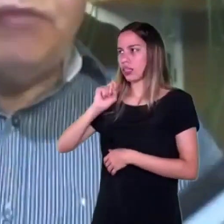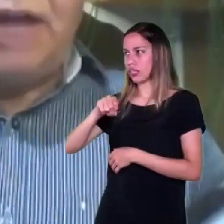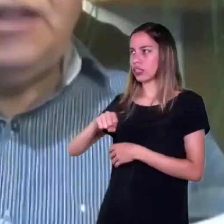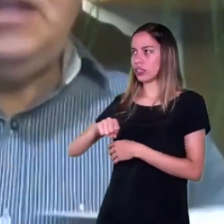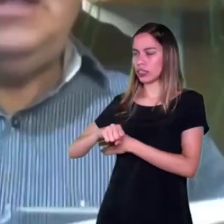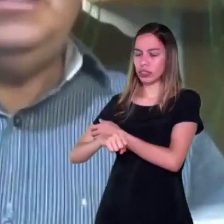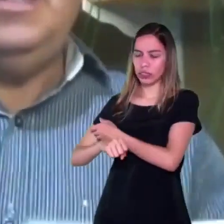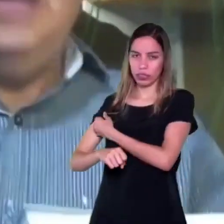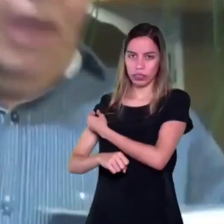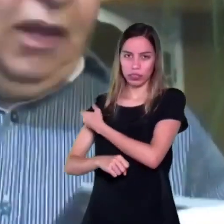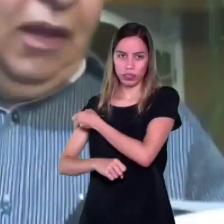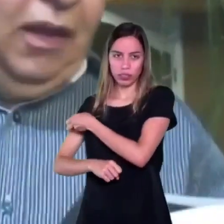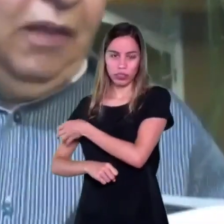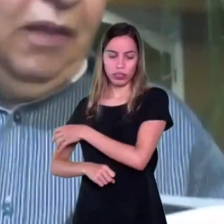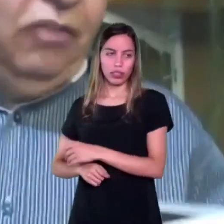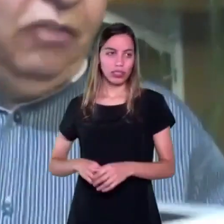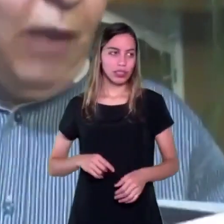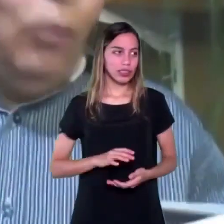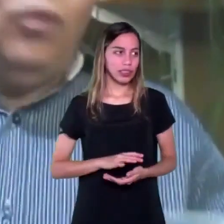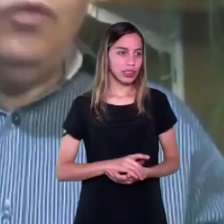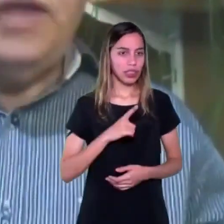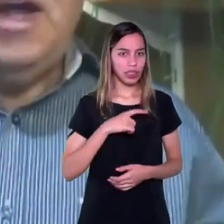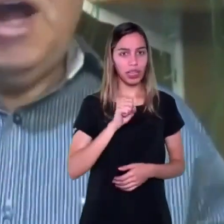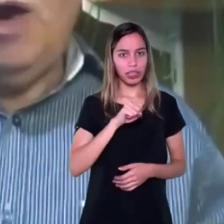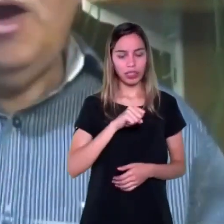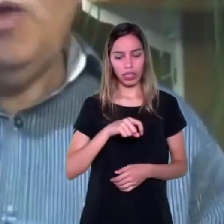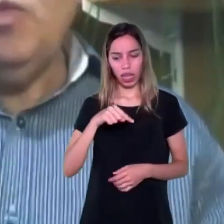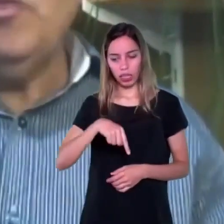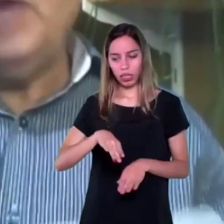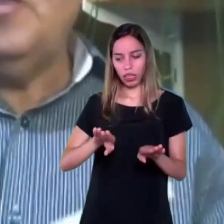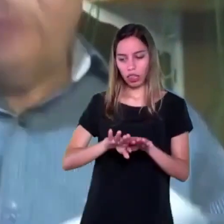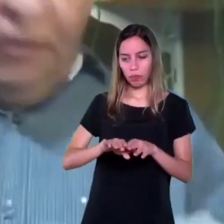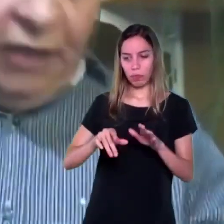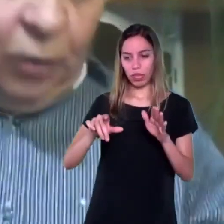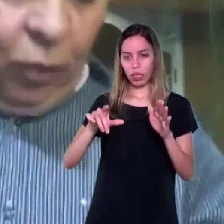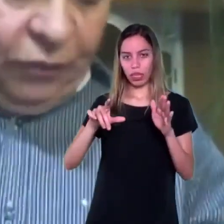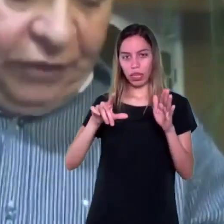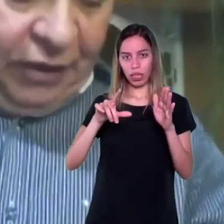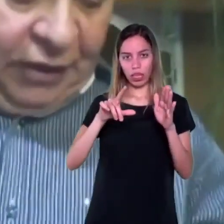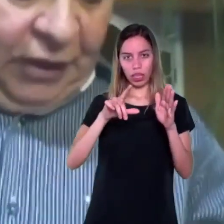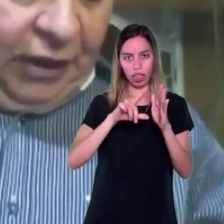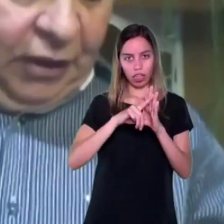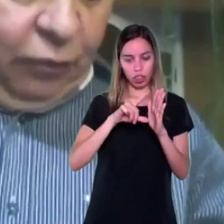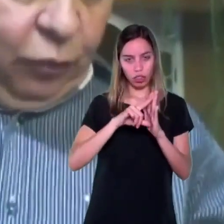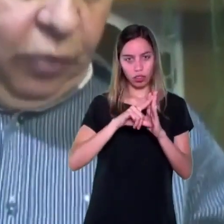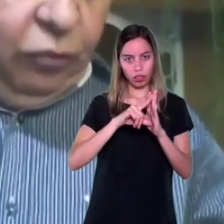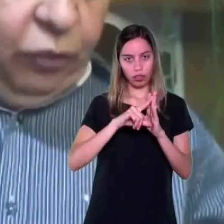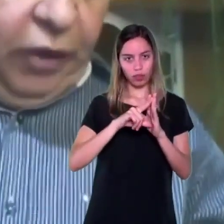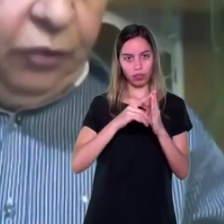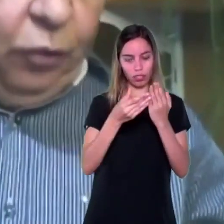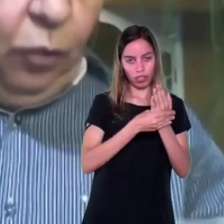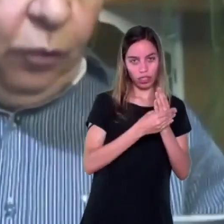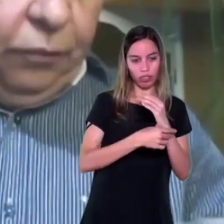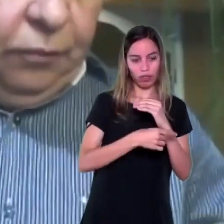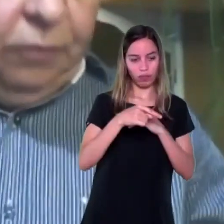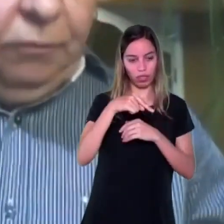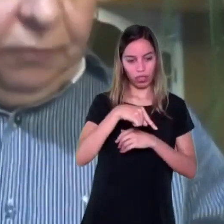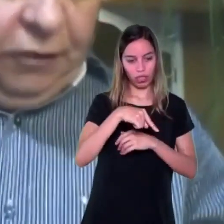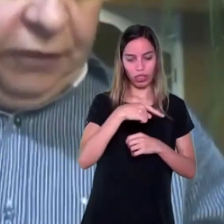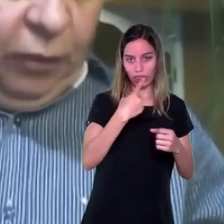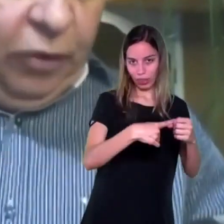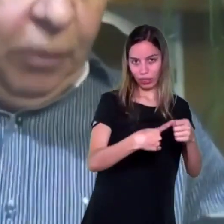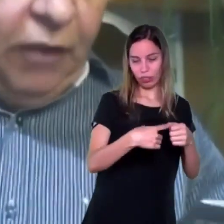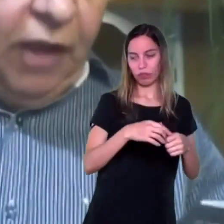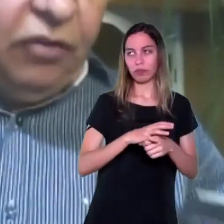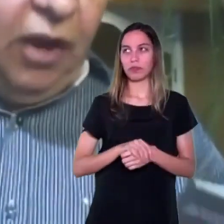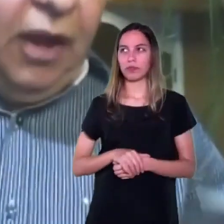na livraria de Itaúna, alguns lugares ainda encontra. Ele foi feito,